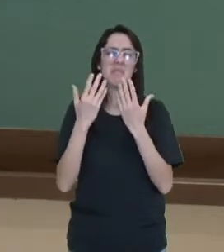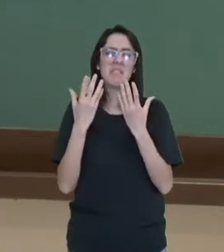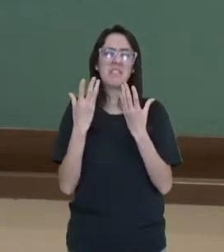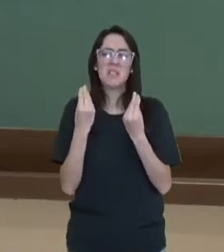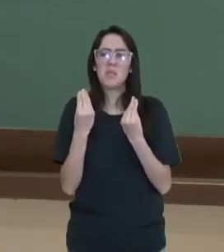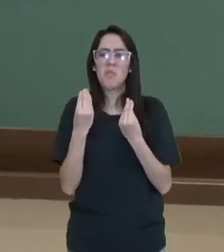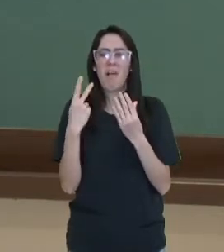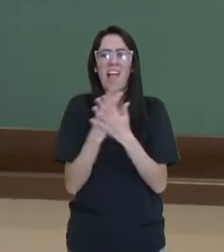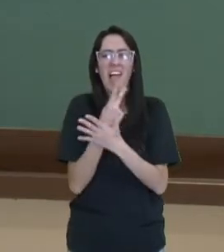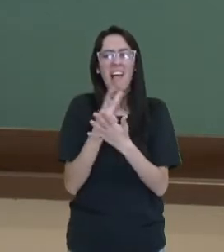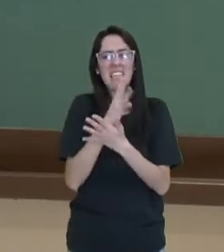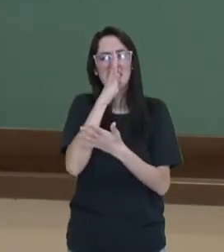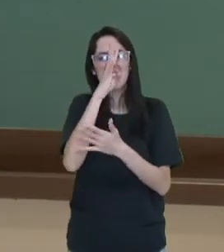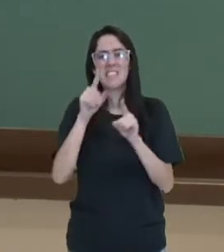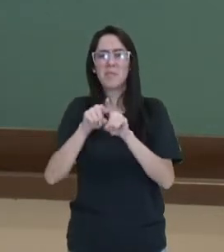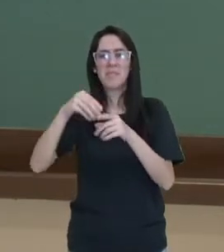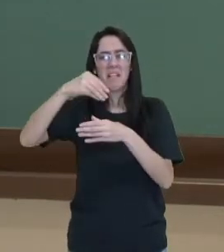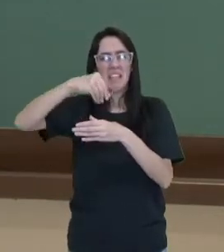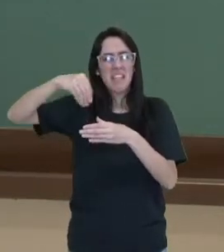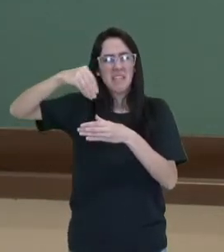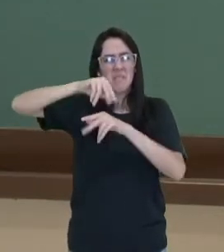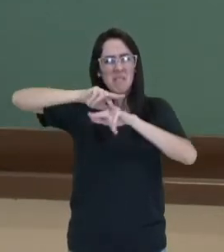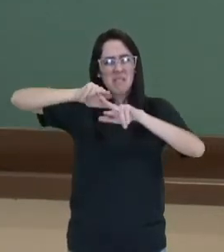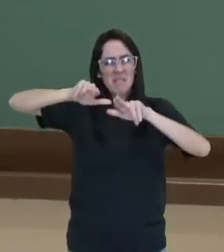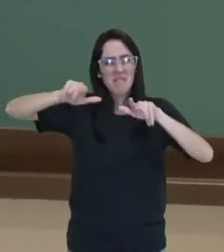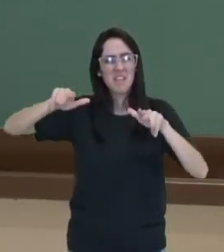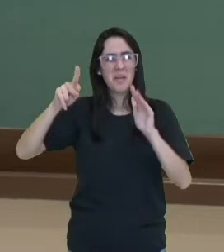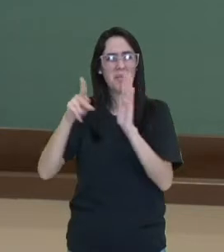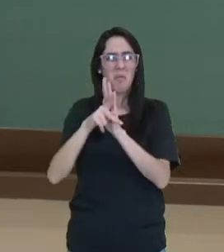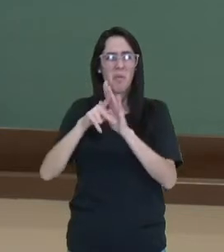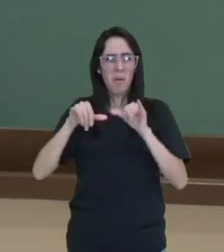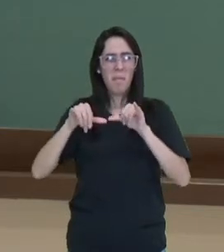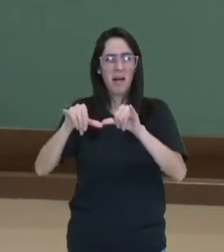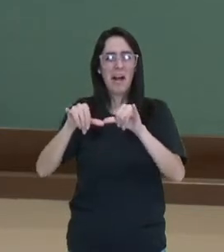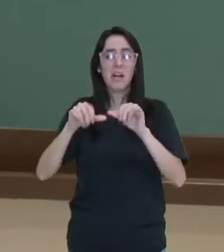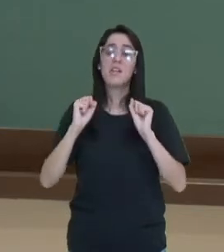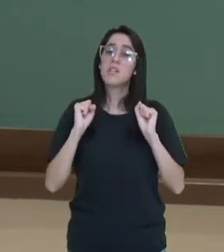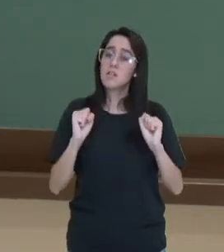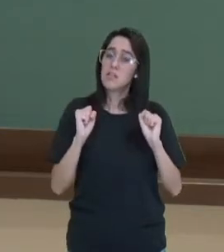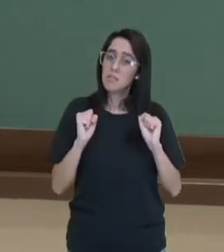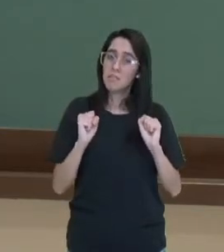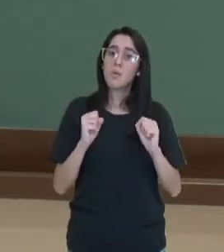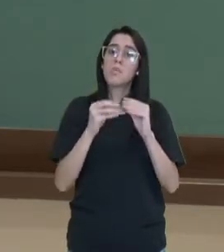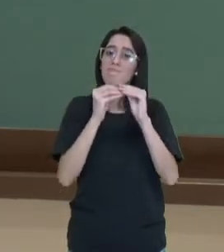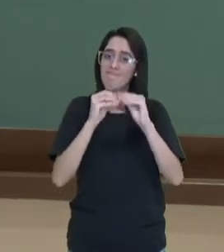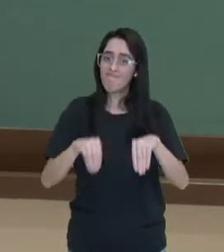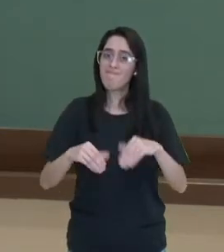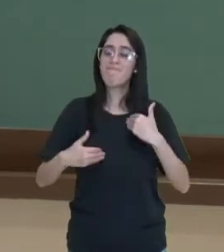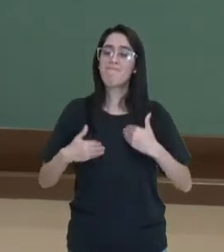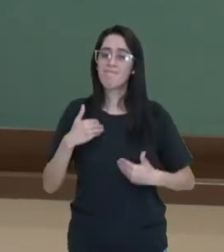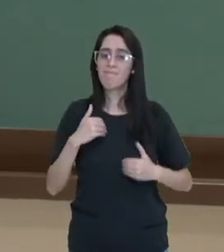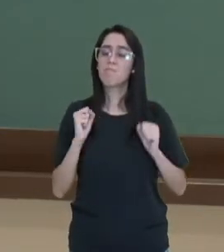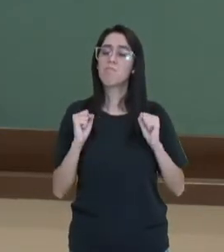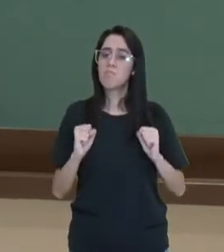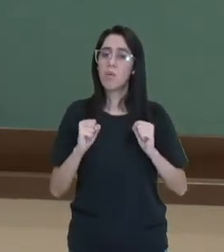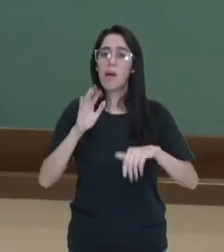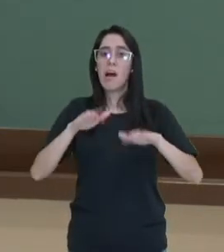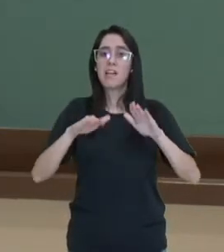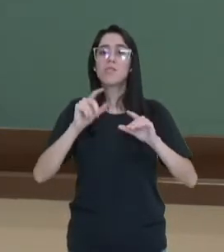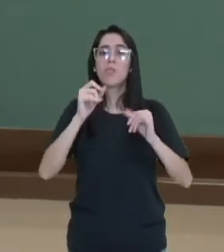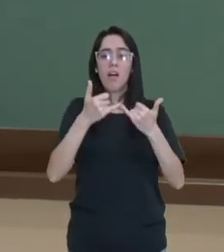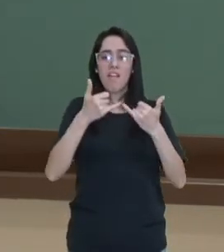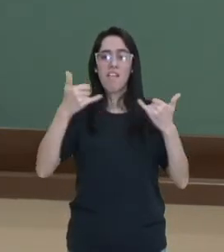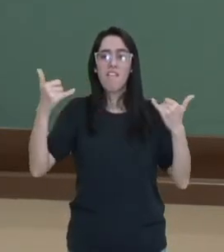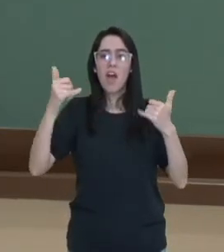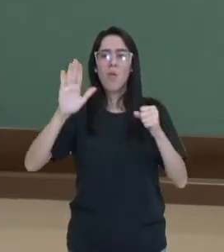gordura, né, muitos temperos, eles podem causar danos no corpo, causando às vezes entupimento das